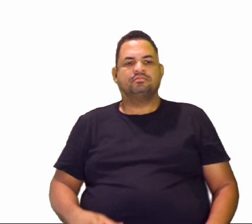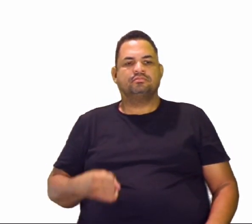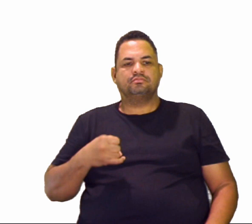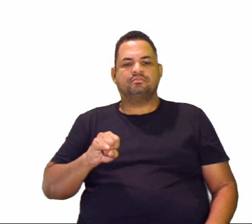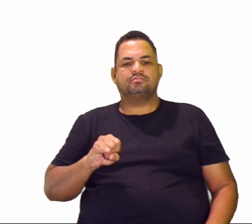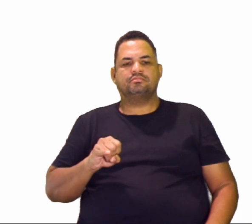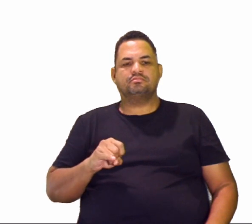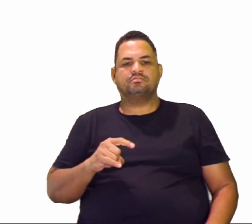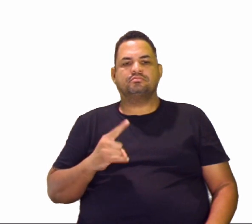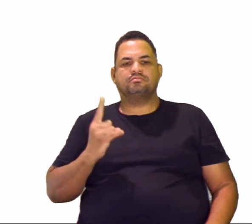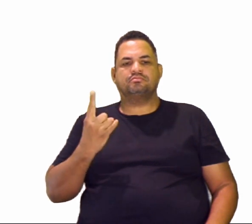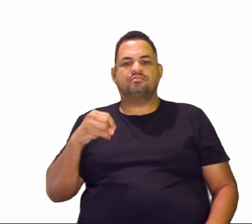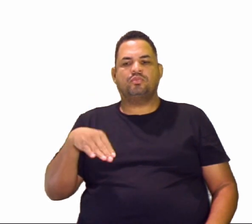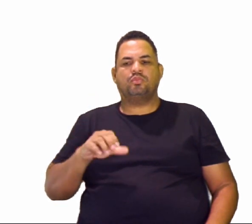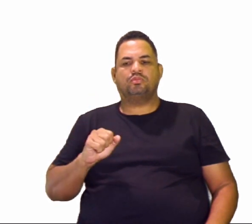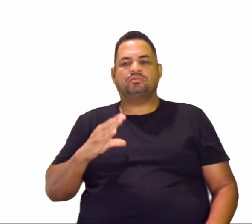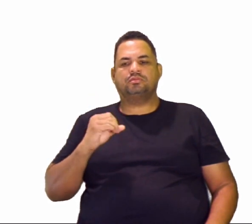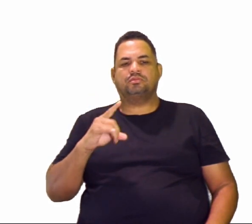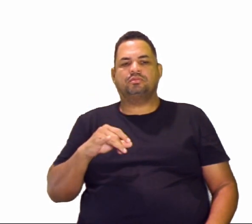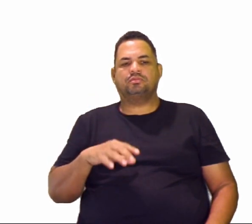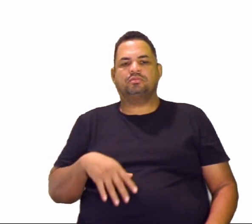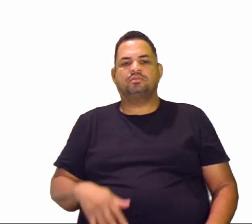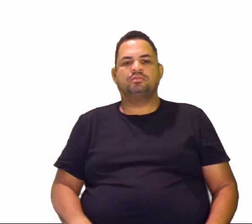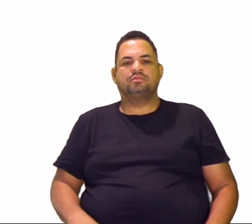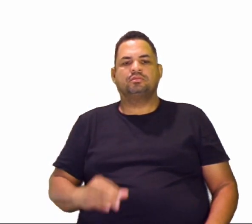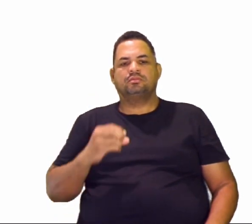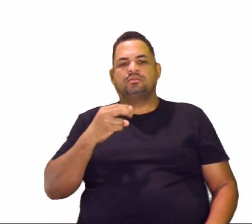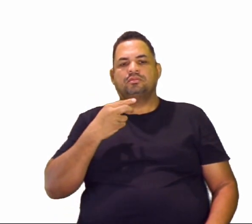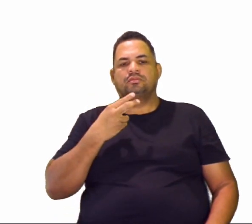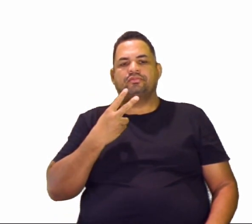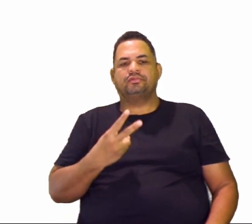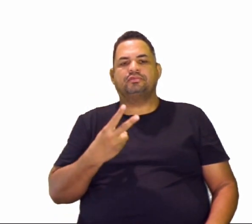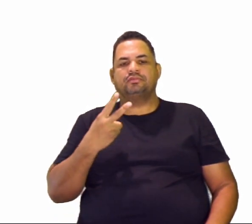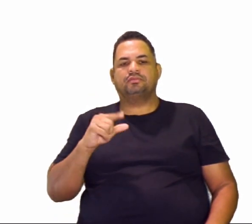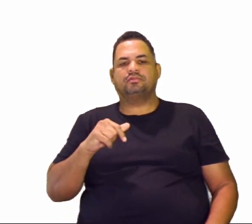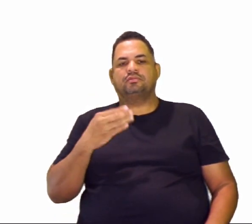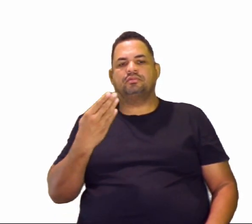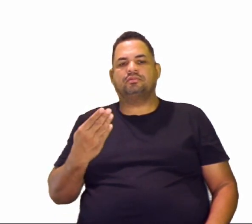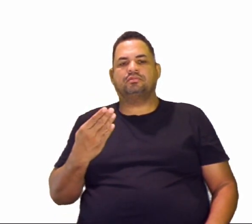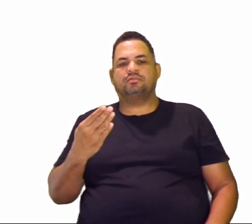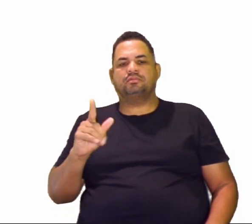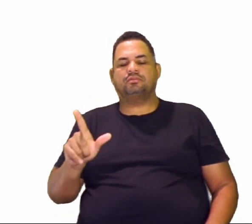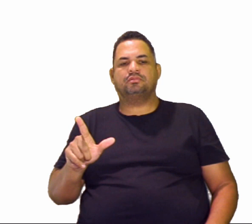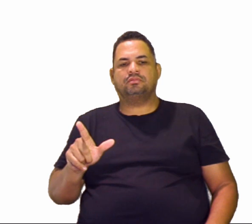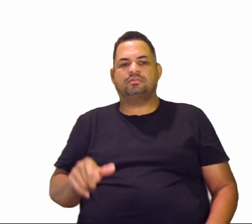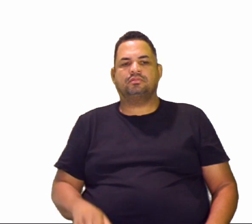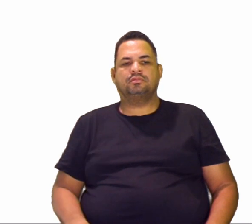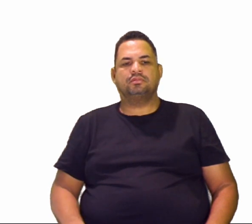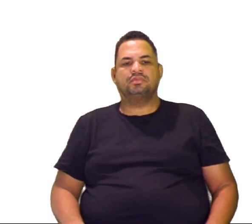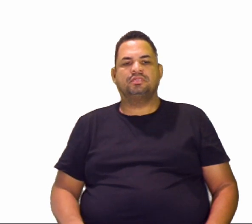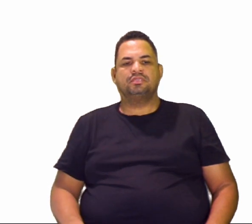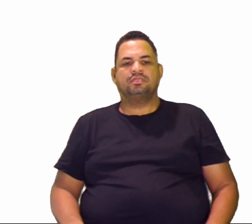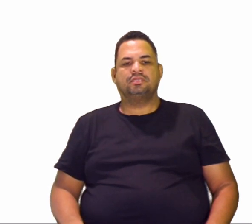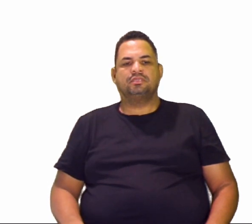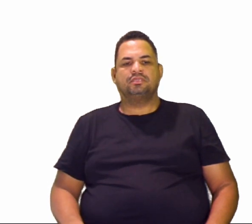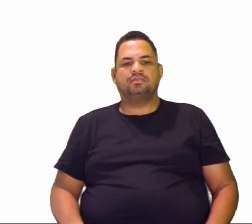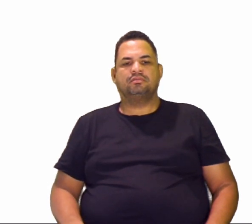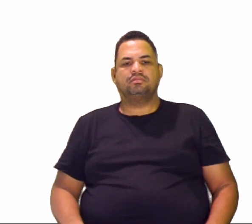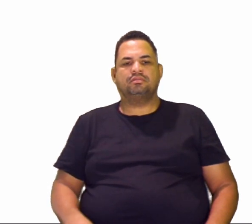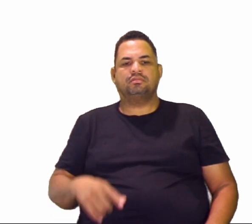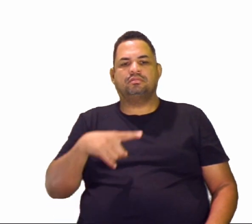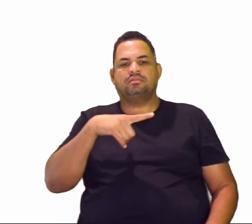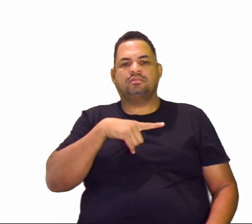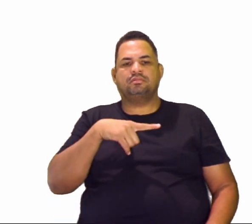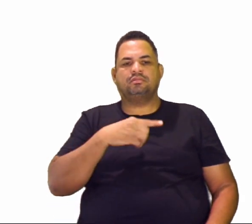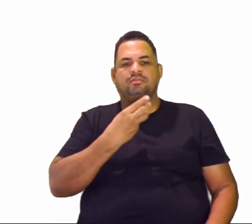de CO2, ele ocupa um volume de 22,4 litros, 3 mol